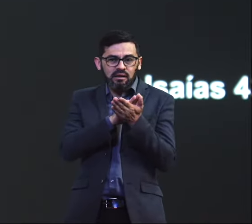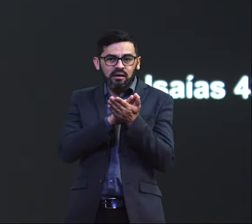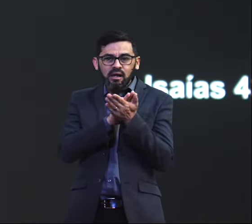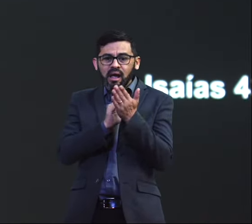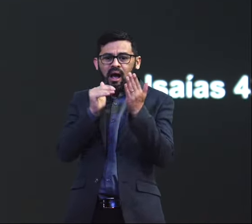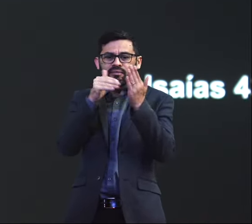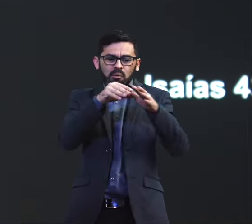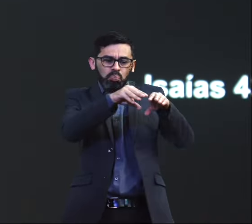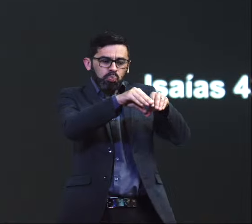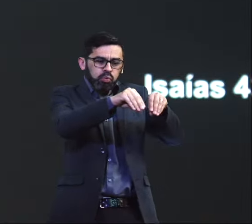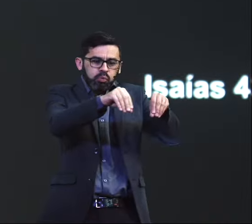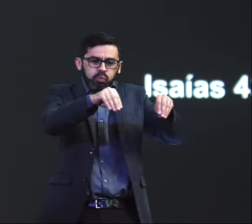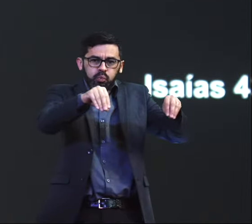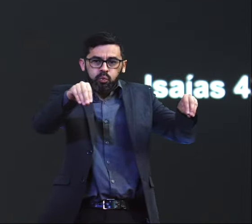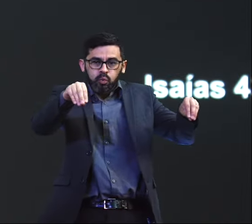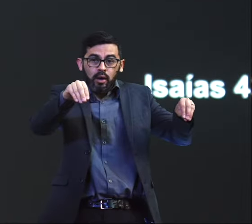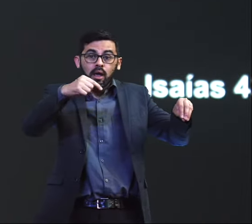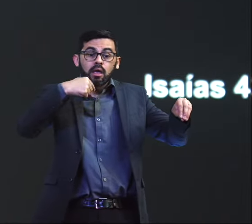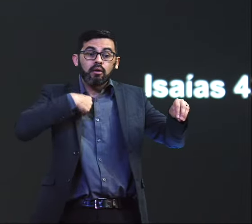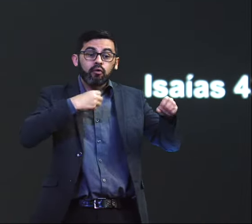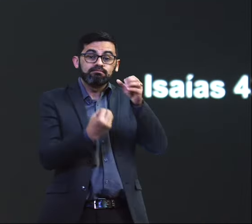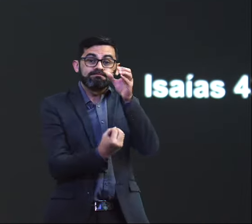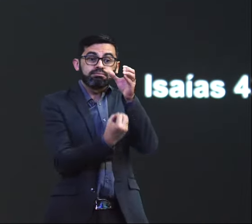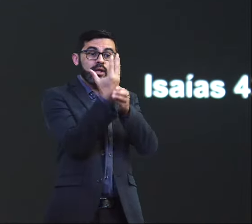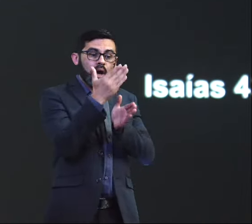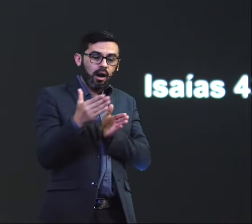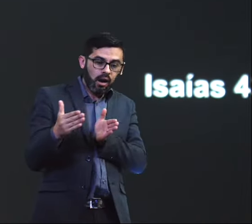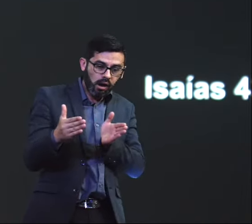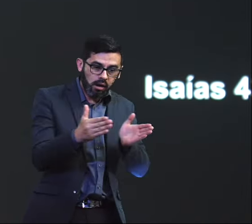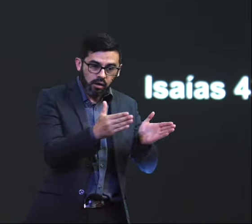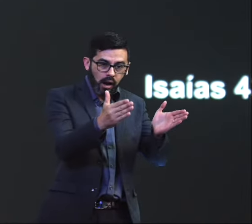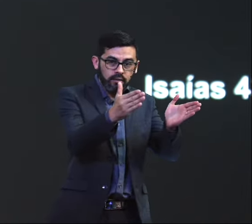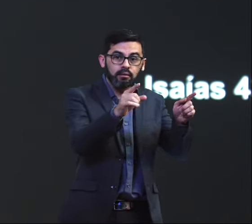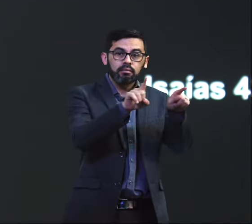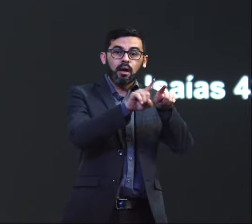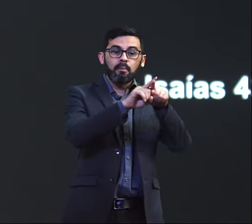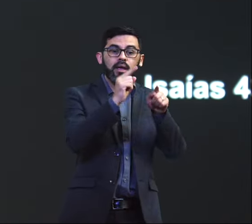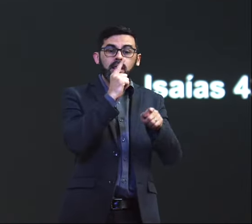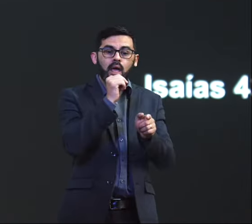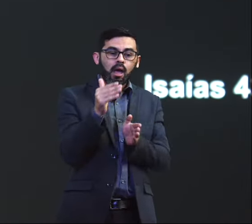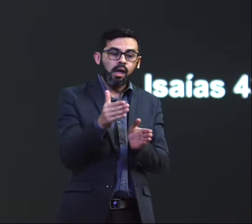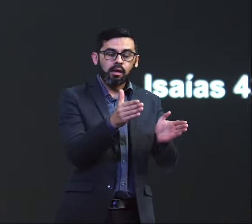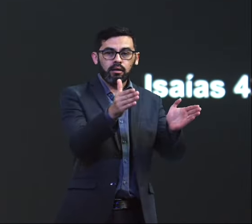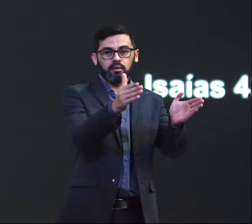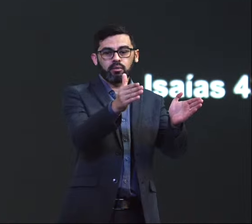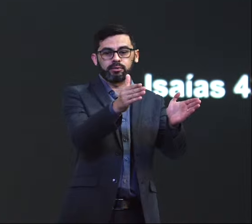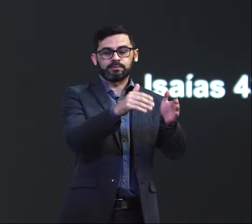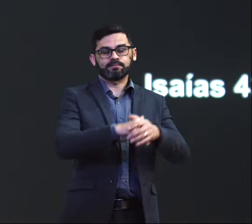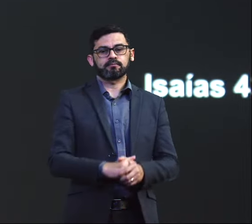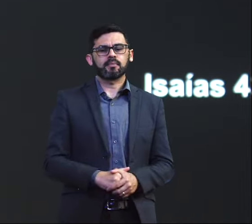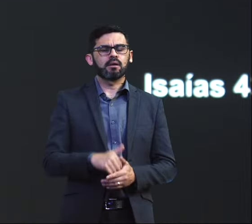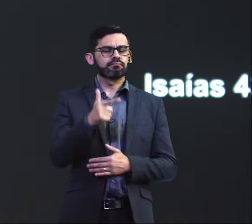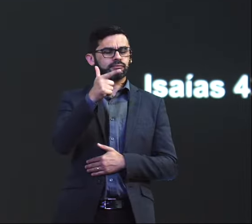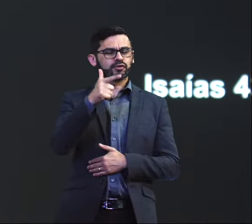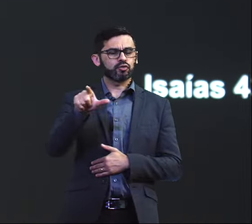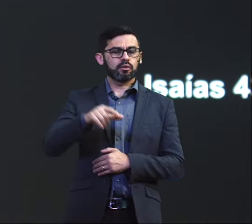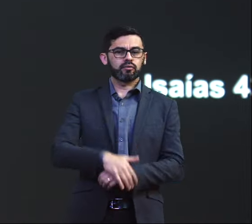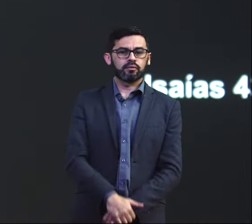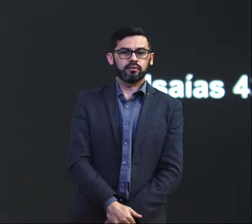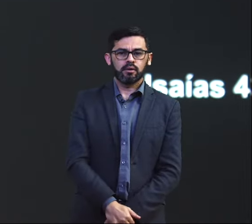no deserto vou abrir um caminho e riachos no ermo. Vou ler mais uma